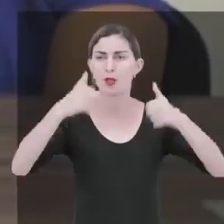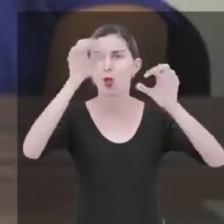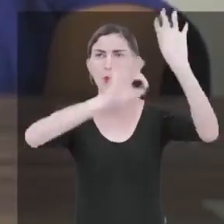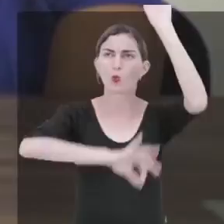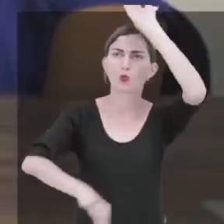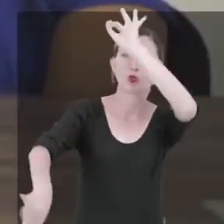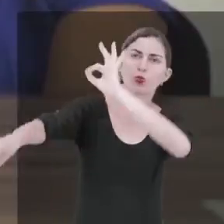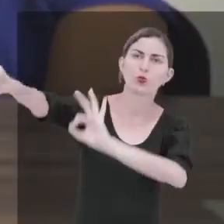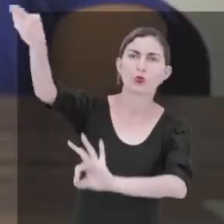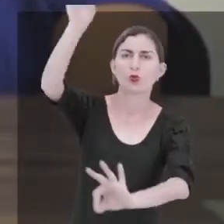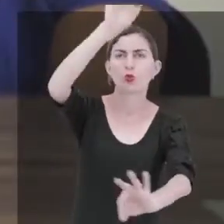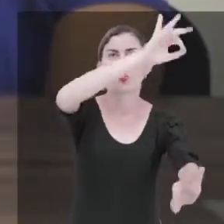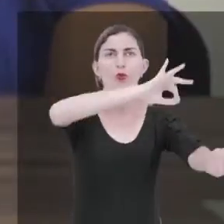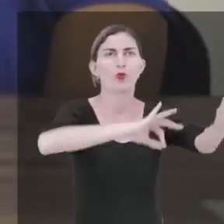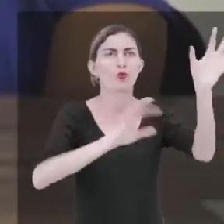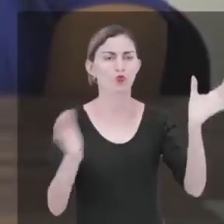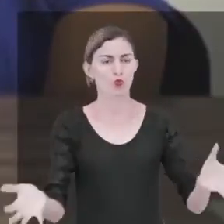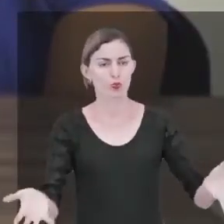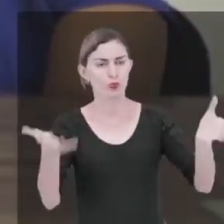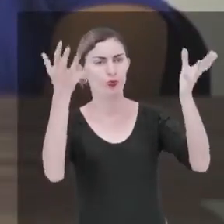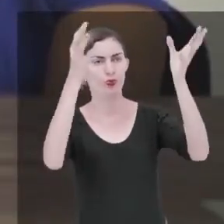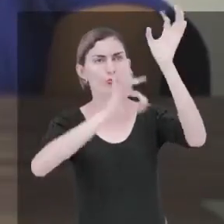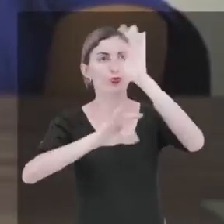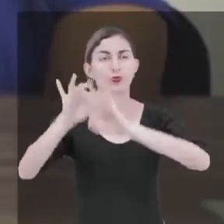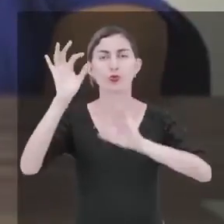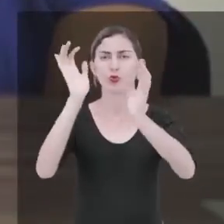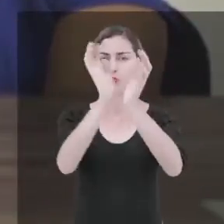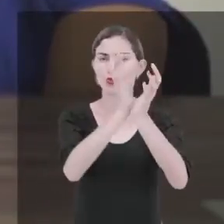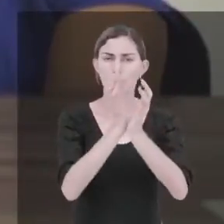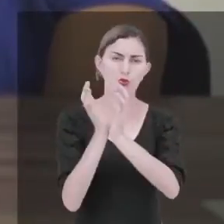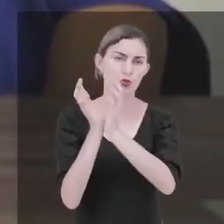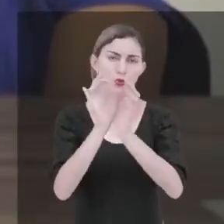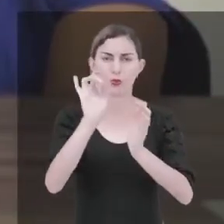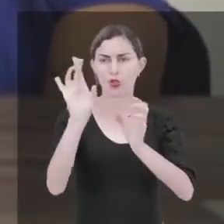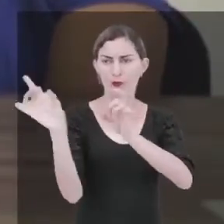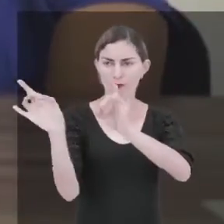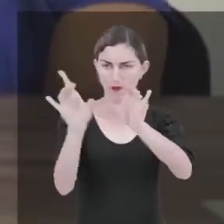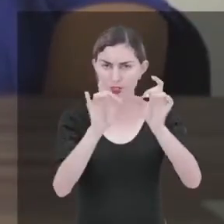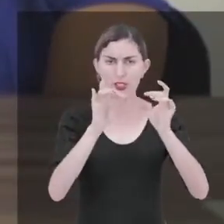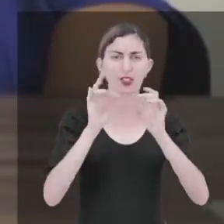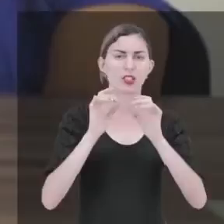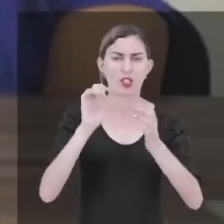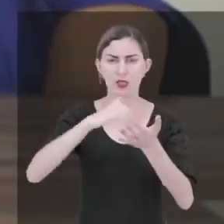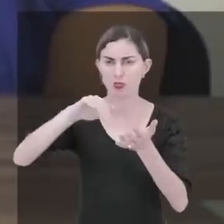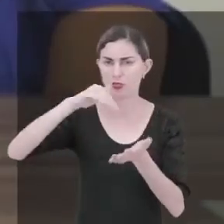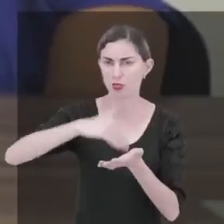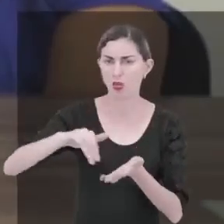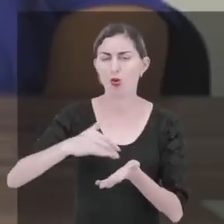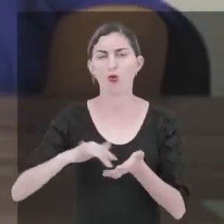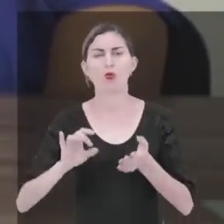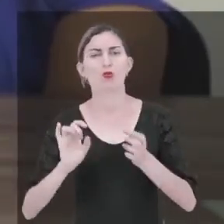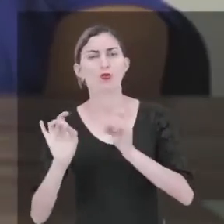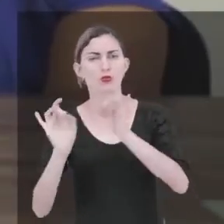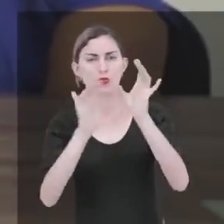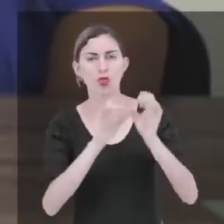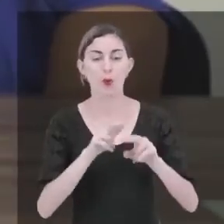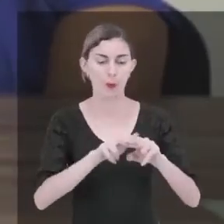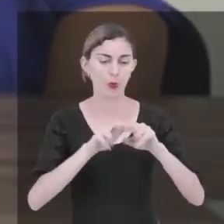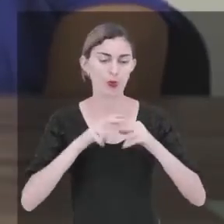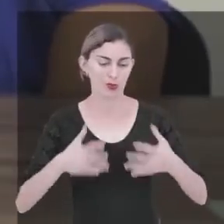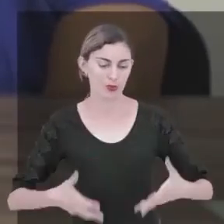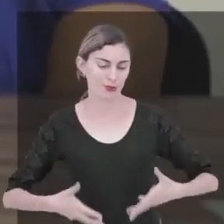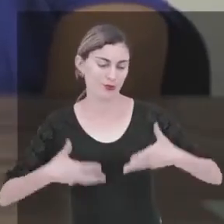bem arrumada, mais bem decorada. Então, a equipe, não só de vendas, mas não só do escritório, elas